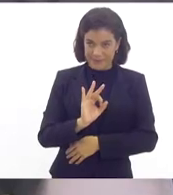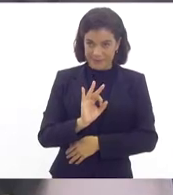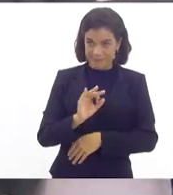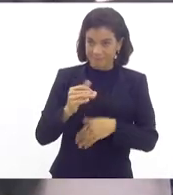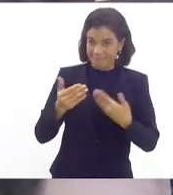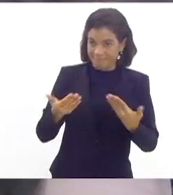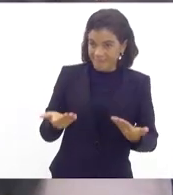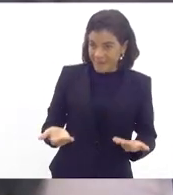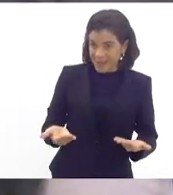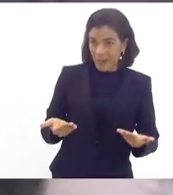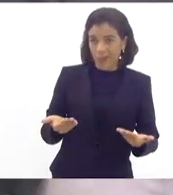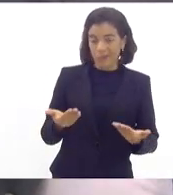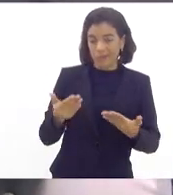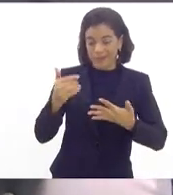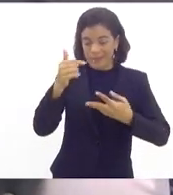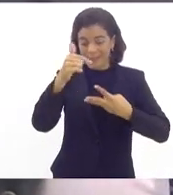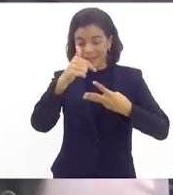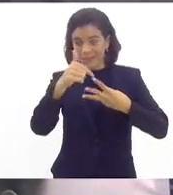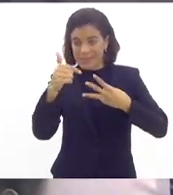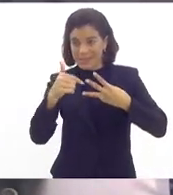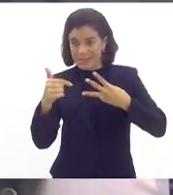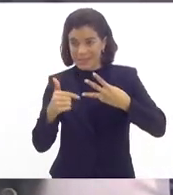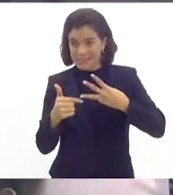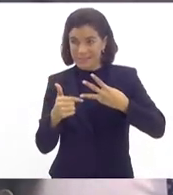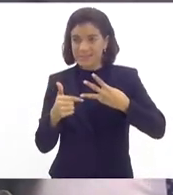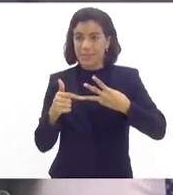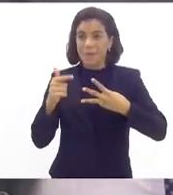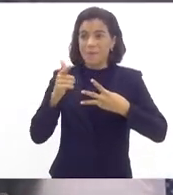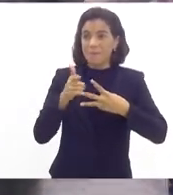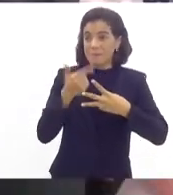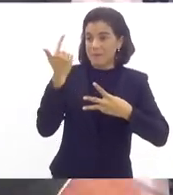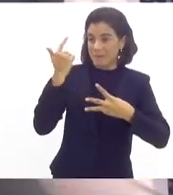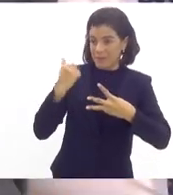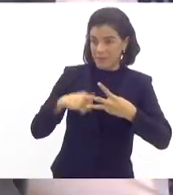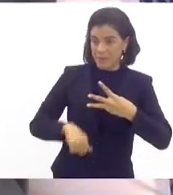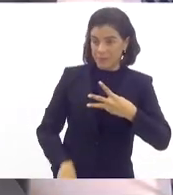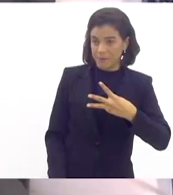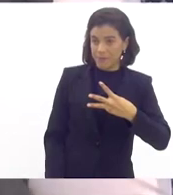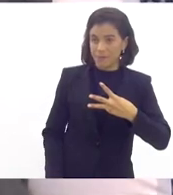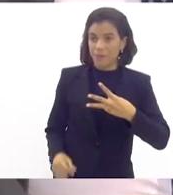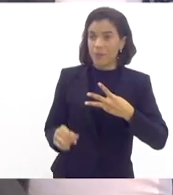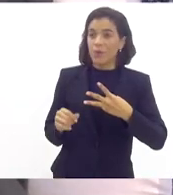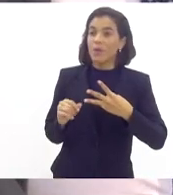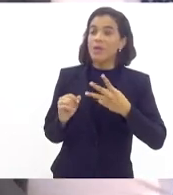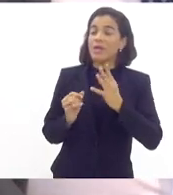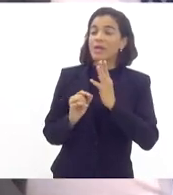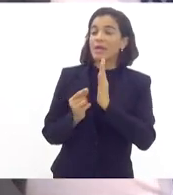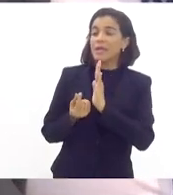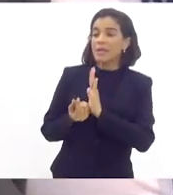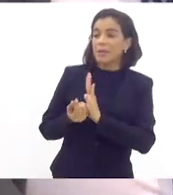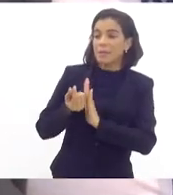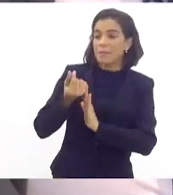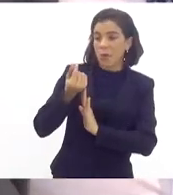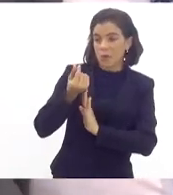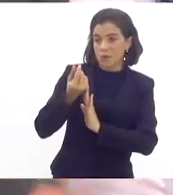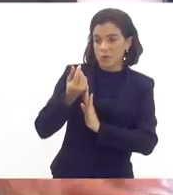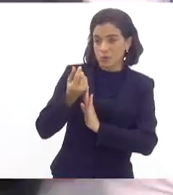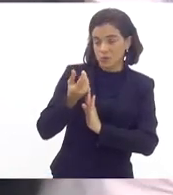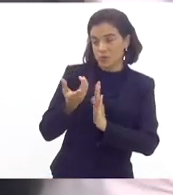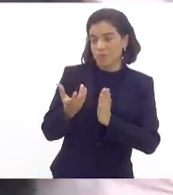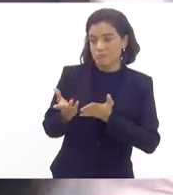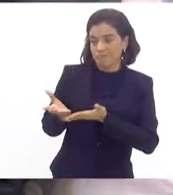Então, três questões sobre esse tema. Primeiro, imposto de renda.